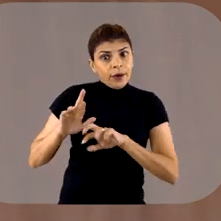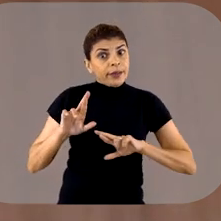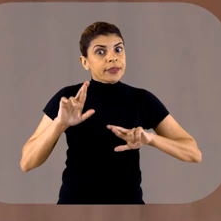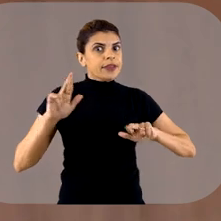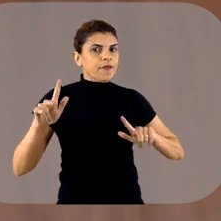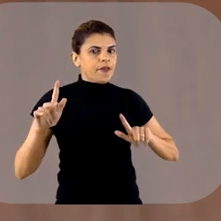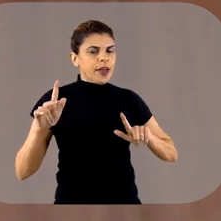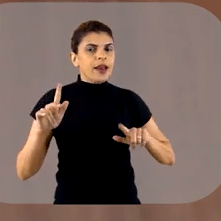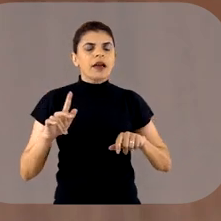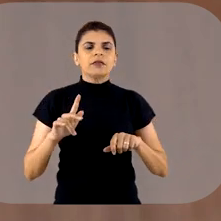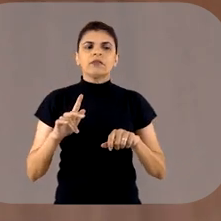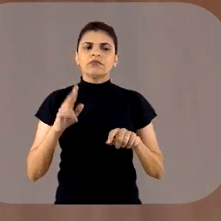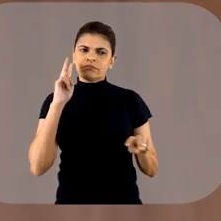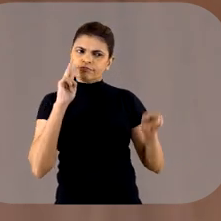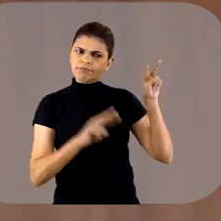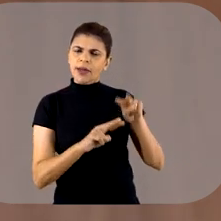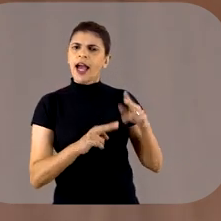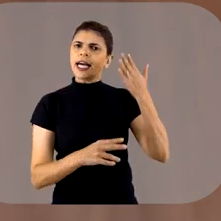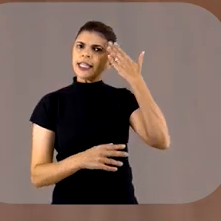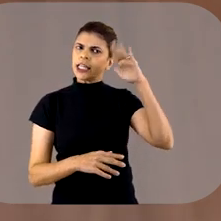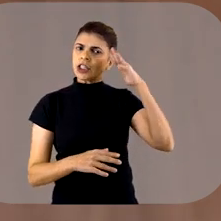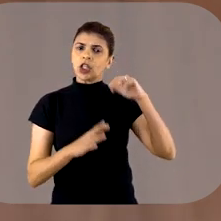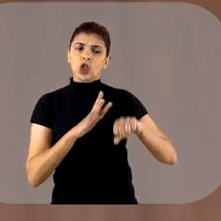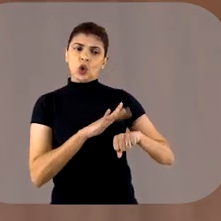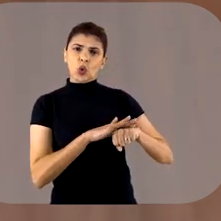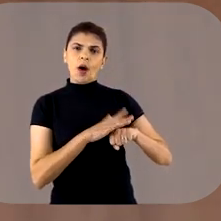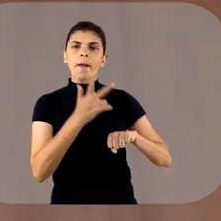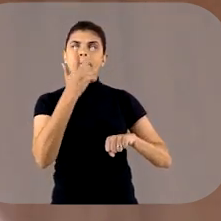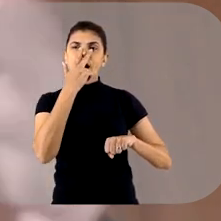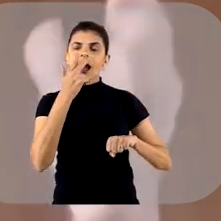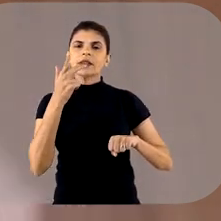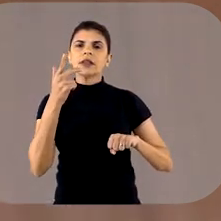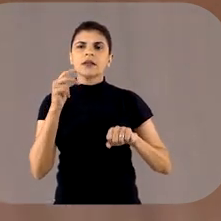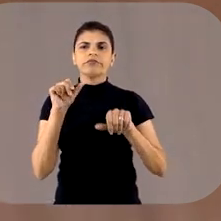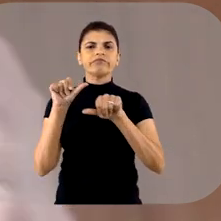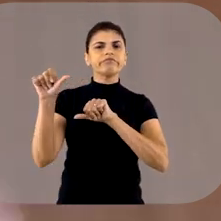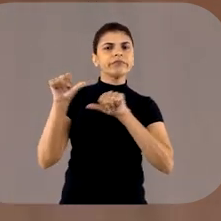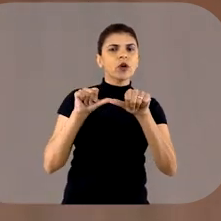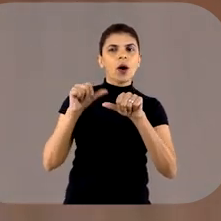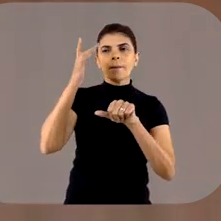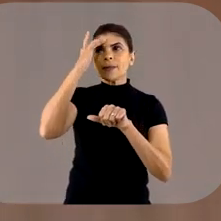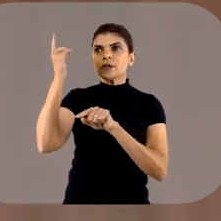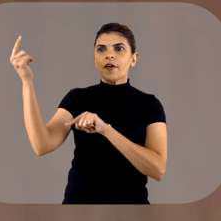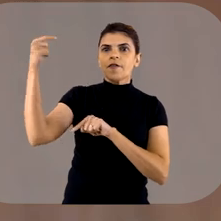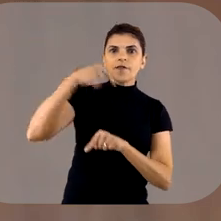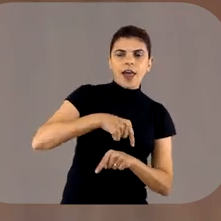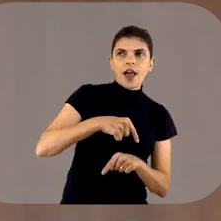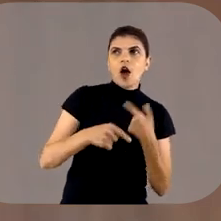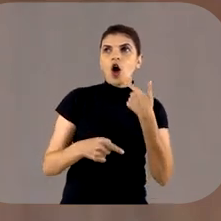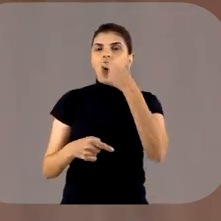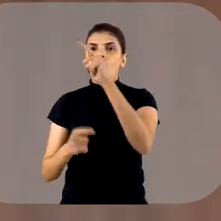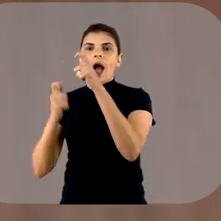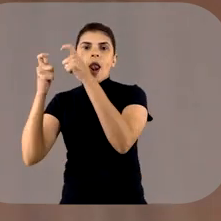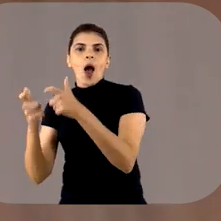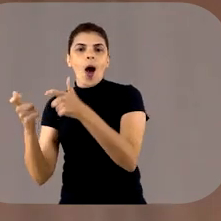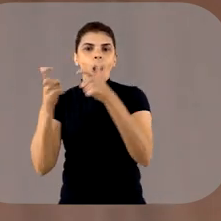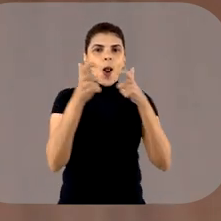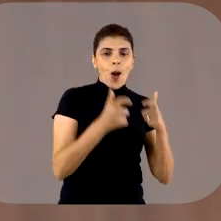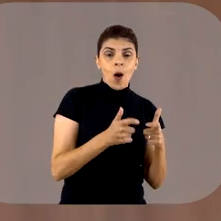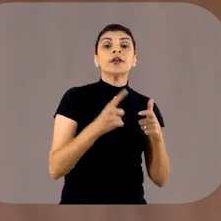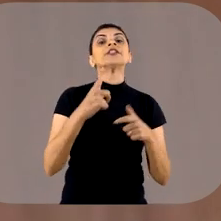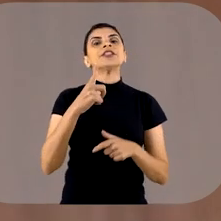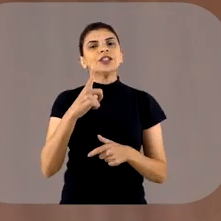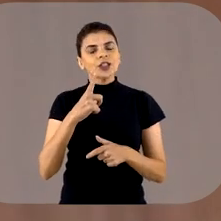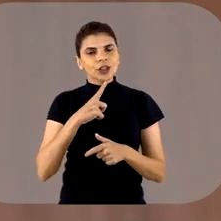doença muito diferente da nossa uma concepção que entendia que a doença era tinha a ver com trocas entre os organismos e o ambiente